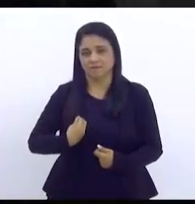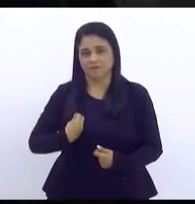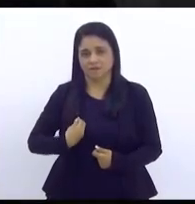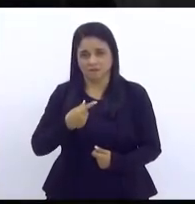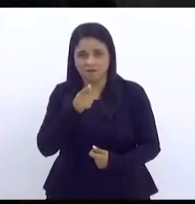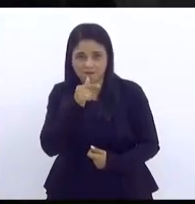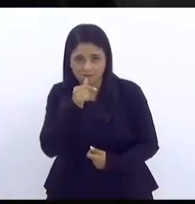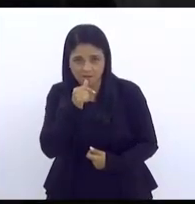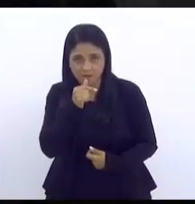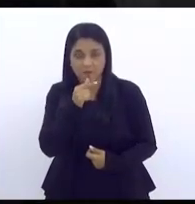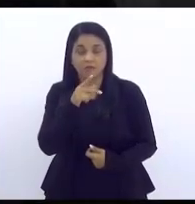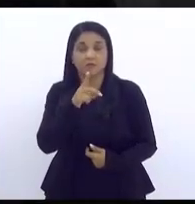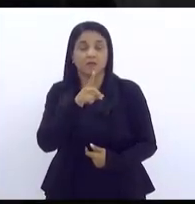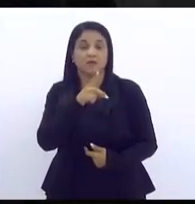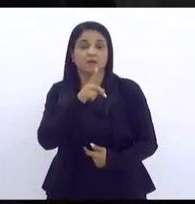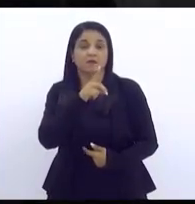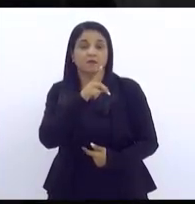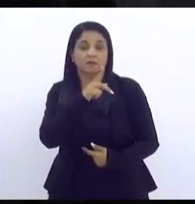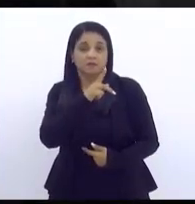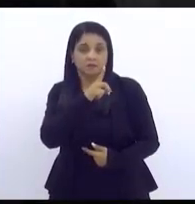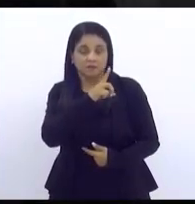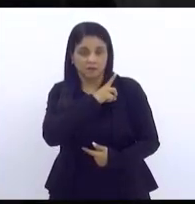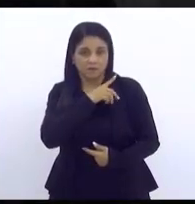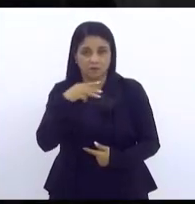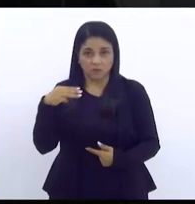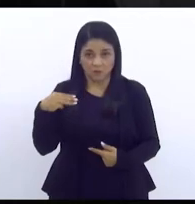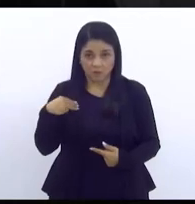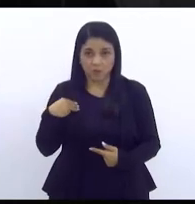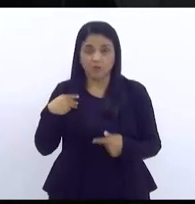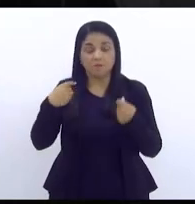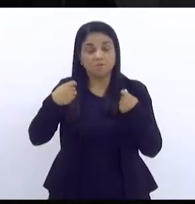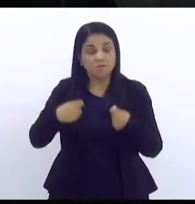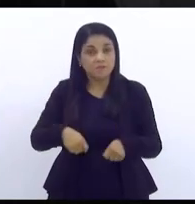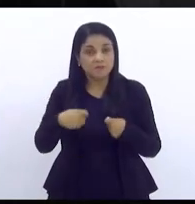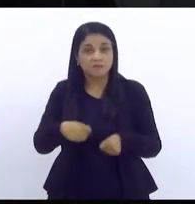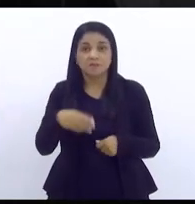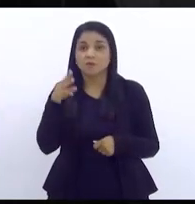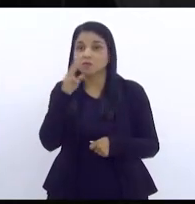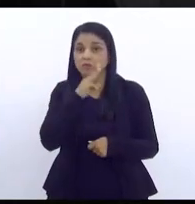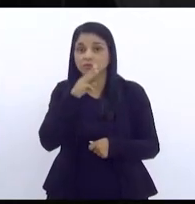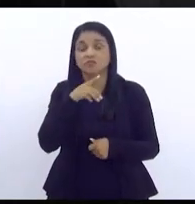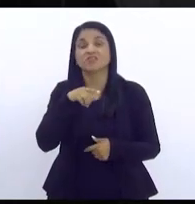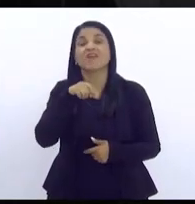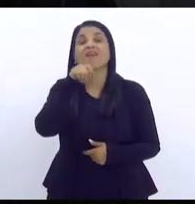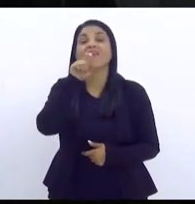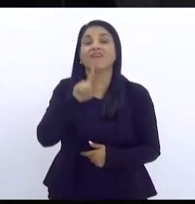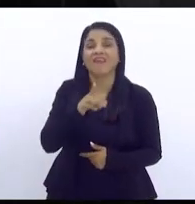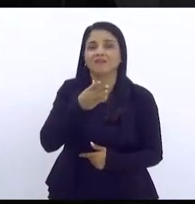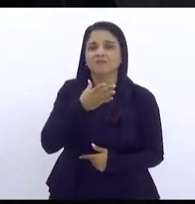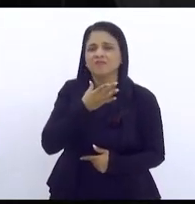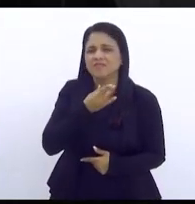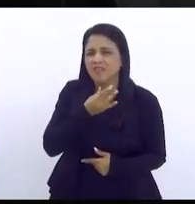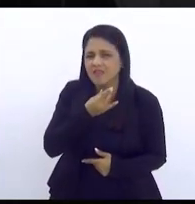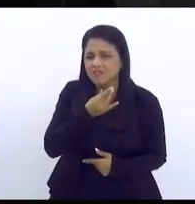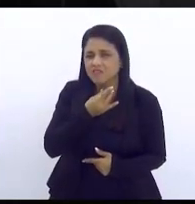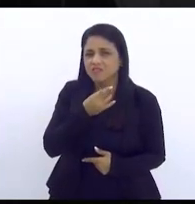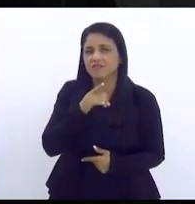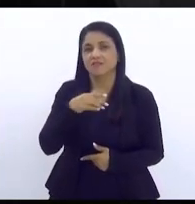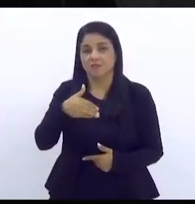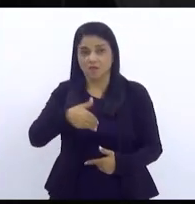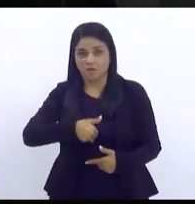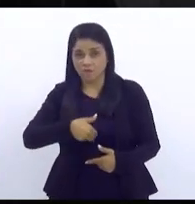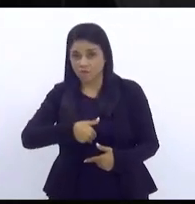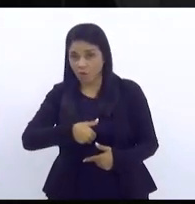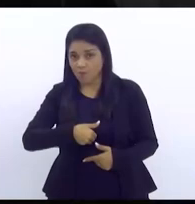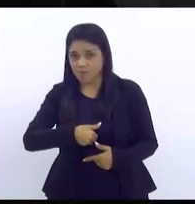defensoria que isso se faz urgente né como foi colocado Quem tem sede né não é só quem tem fome não porque a sede é